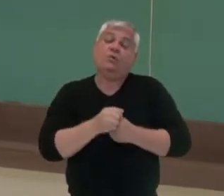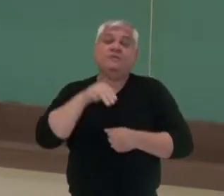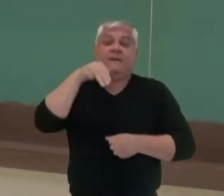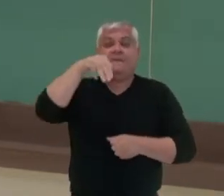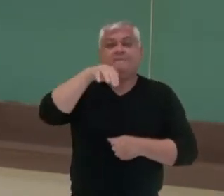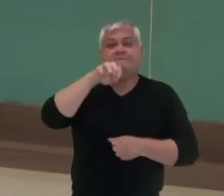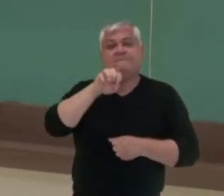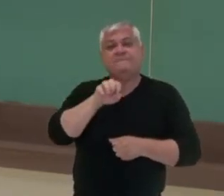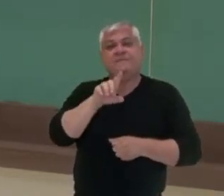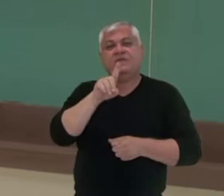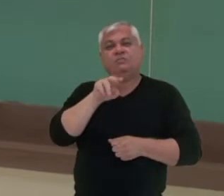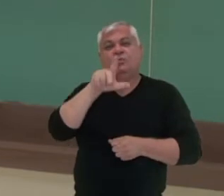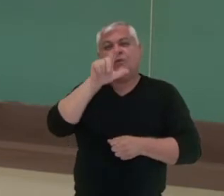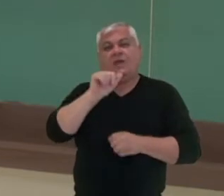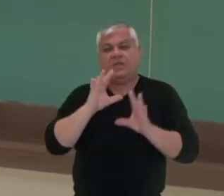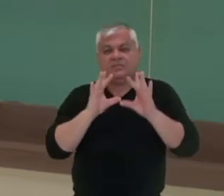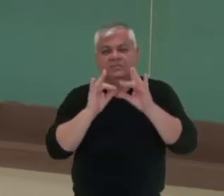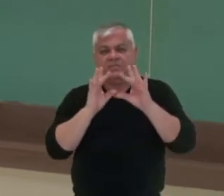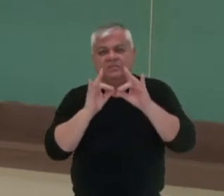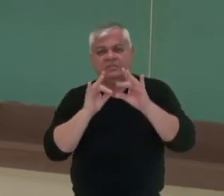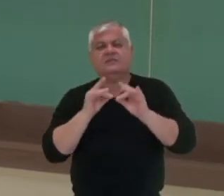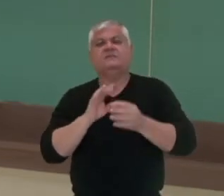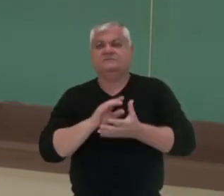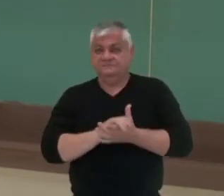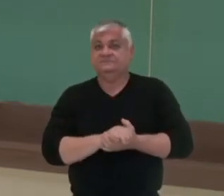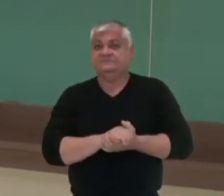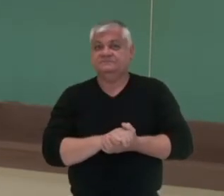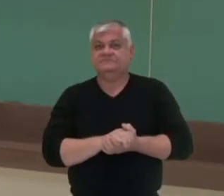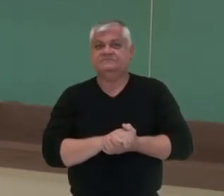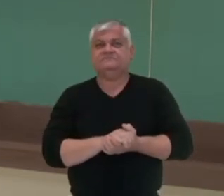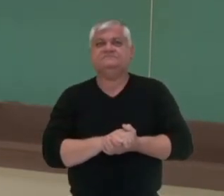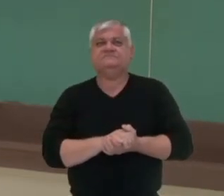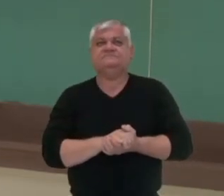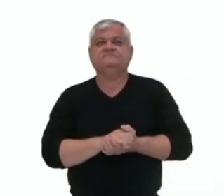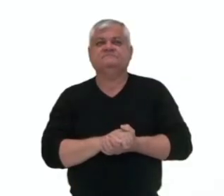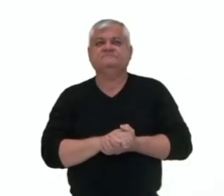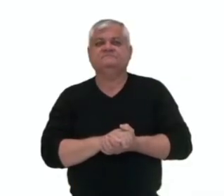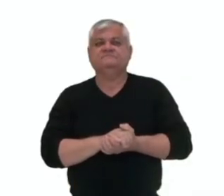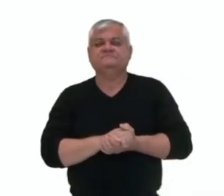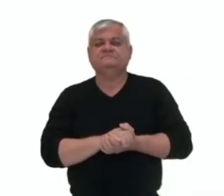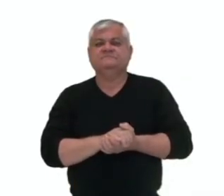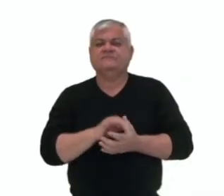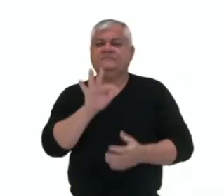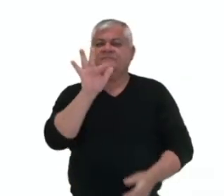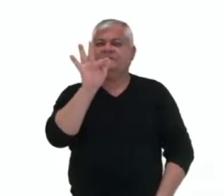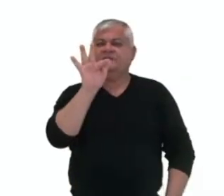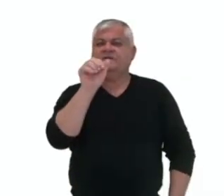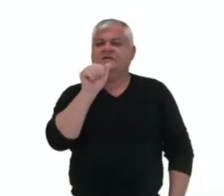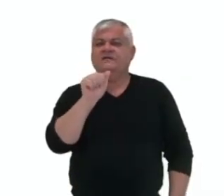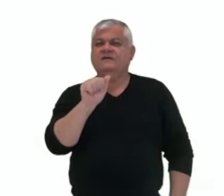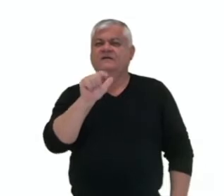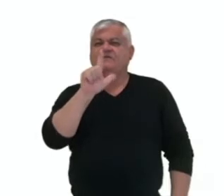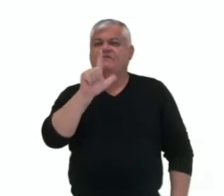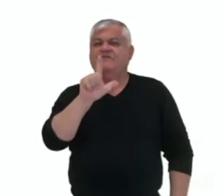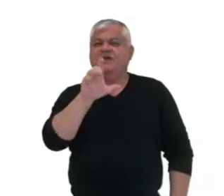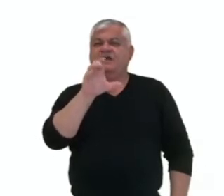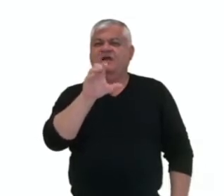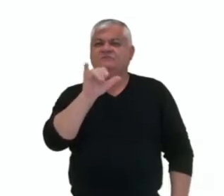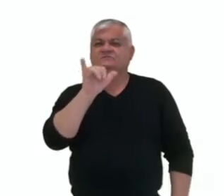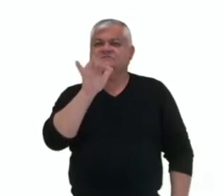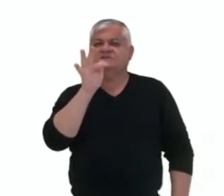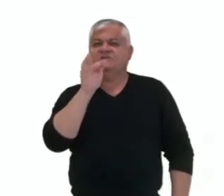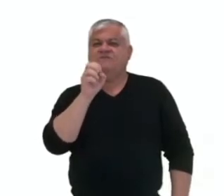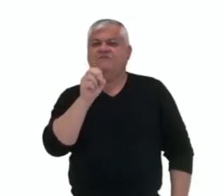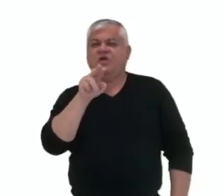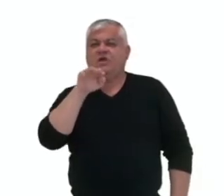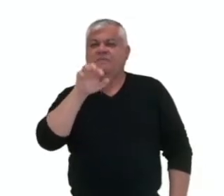formam esses glóbulos vermelhos, né? E a anemia falciforme, olha só, falciforme, quer